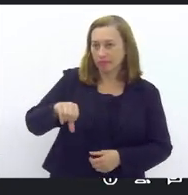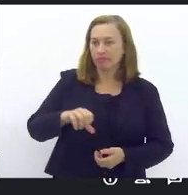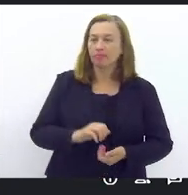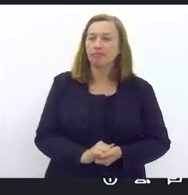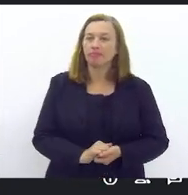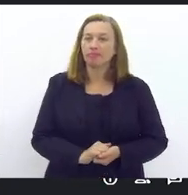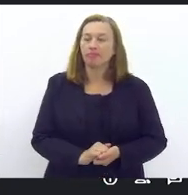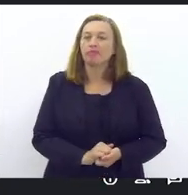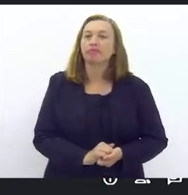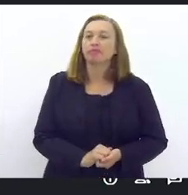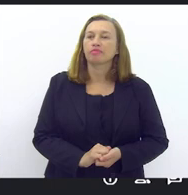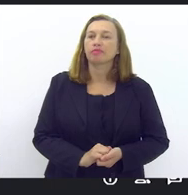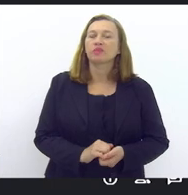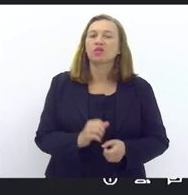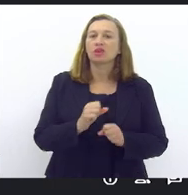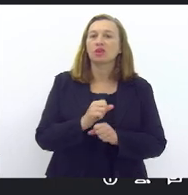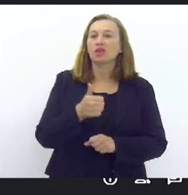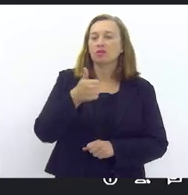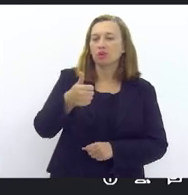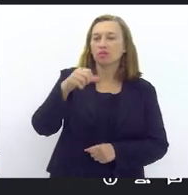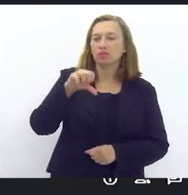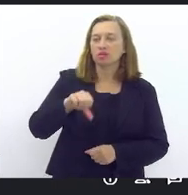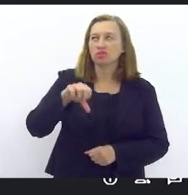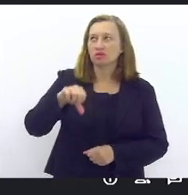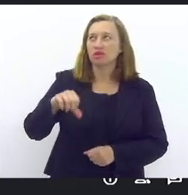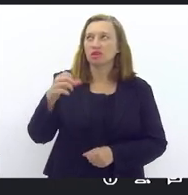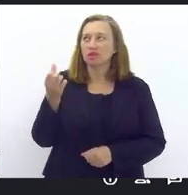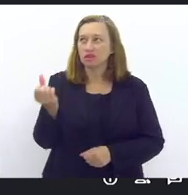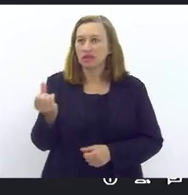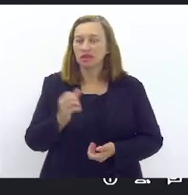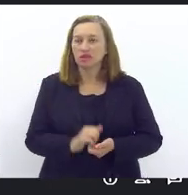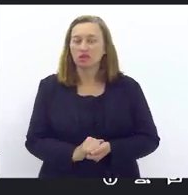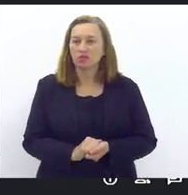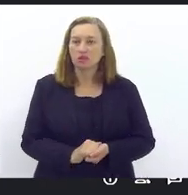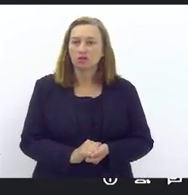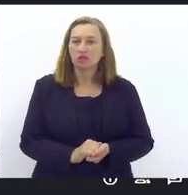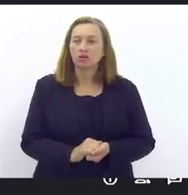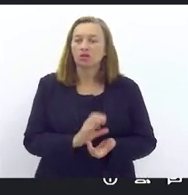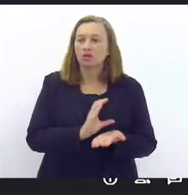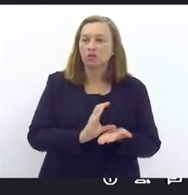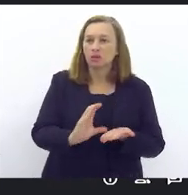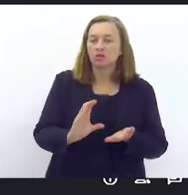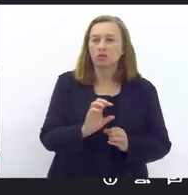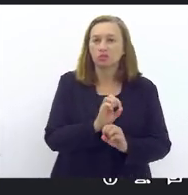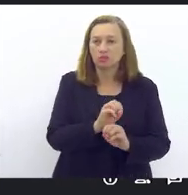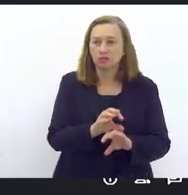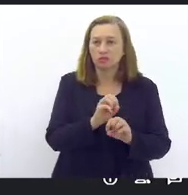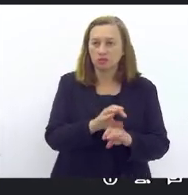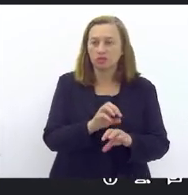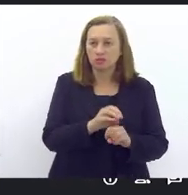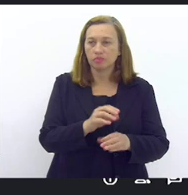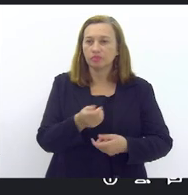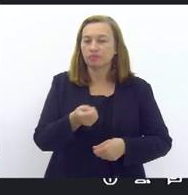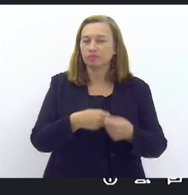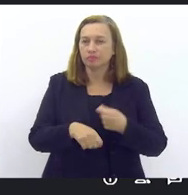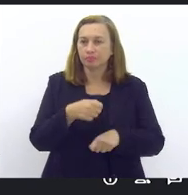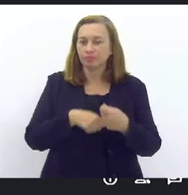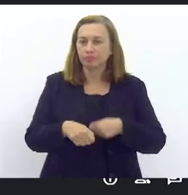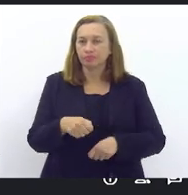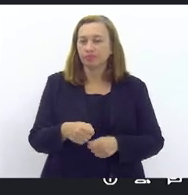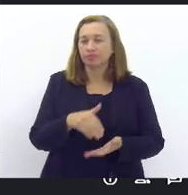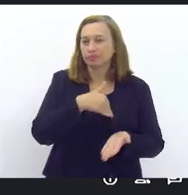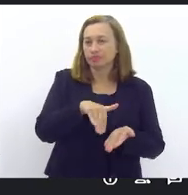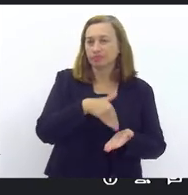Bases da Educação Nacional desde 1996, que determina que os recursos da educação deve ser administrado pelas